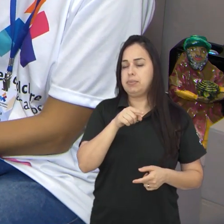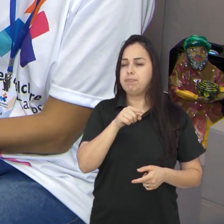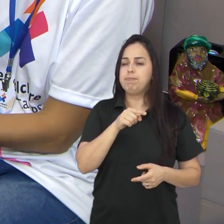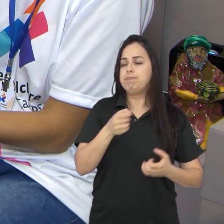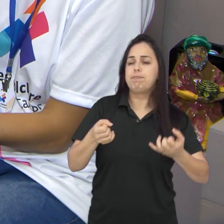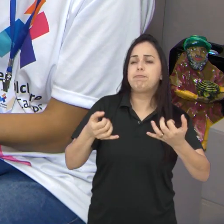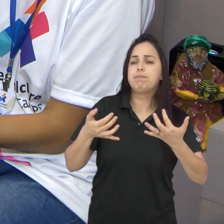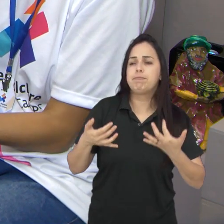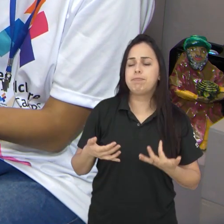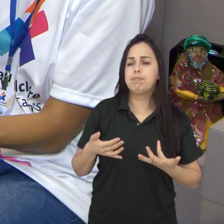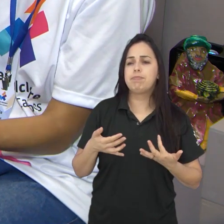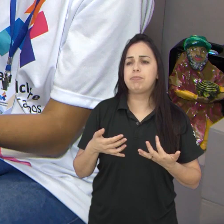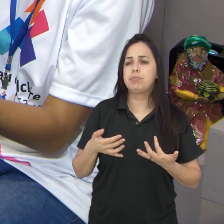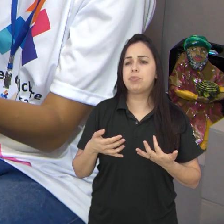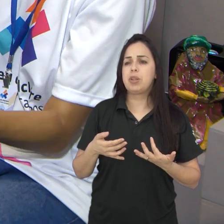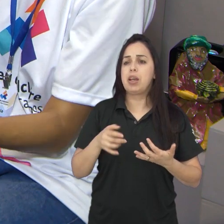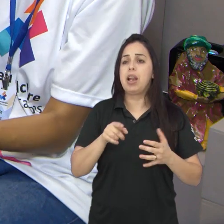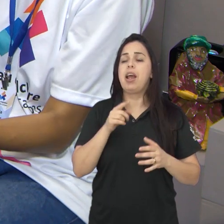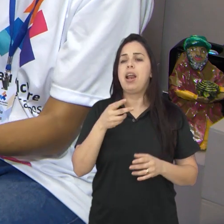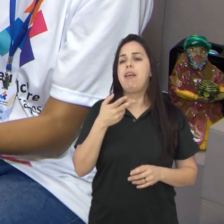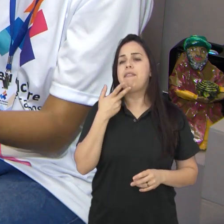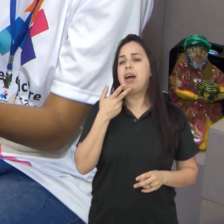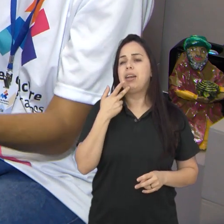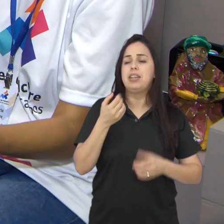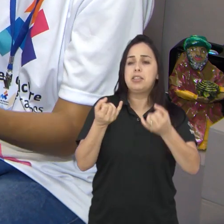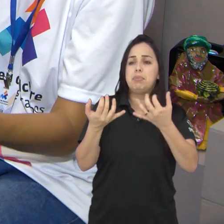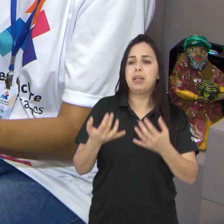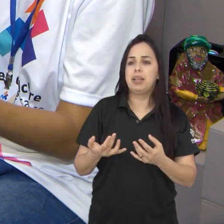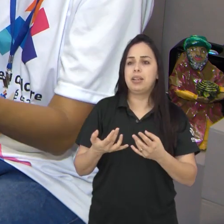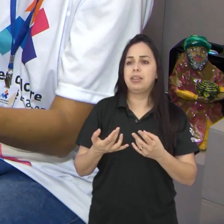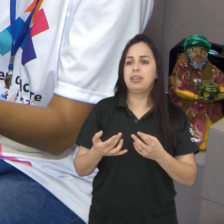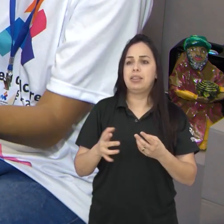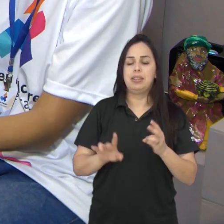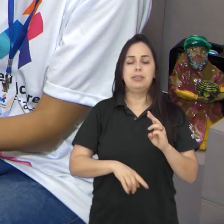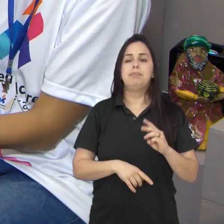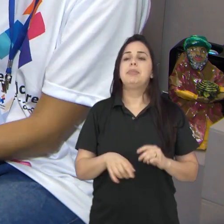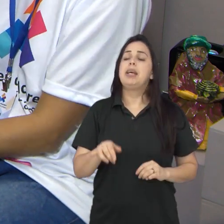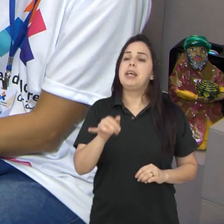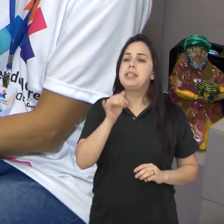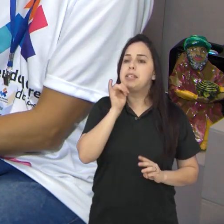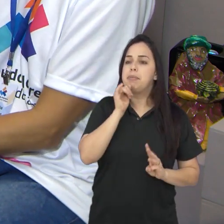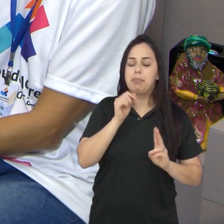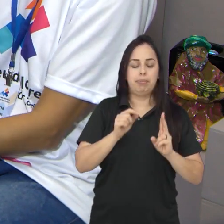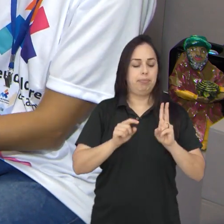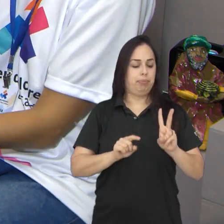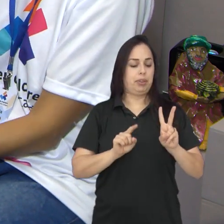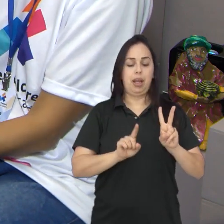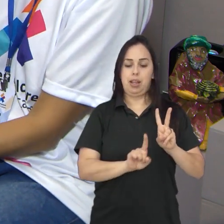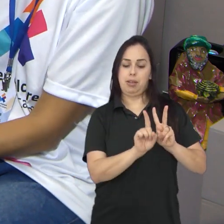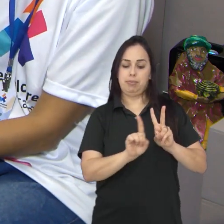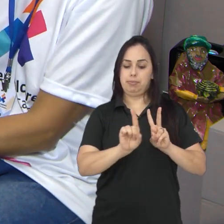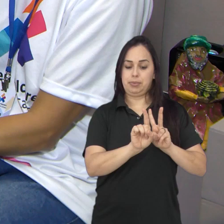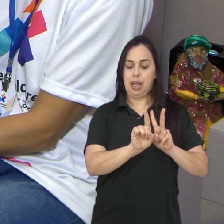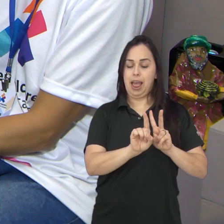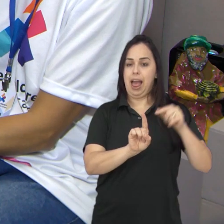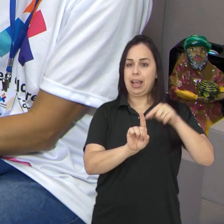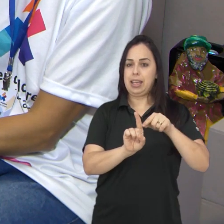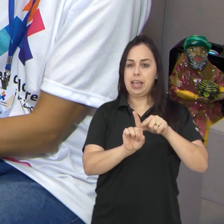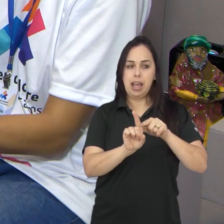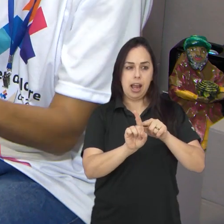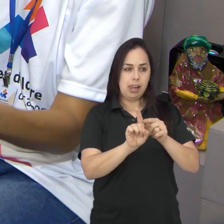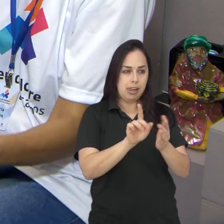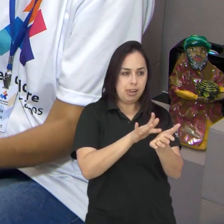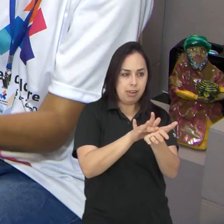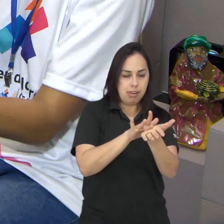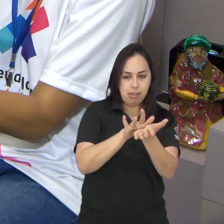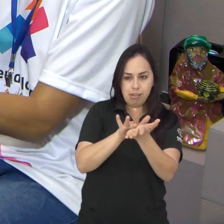marungo, e então ele fala que um palhaço, ele tem a função de despistar os soldados de Herodes.